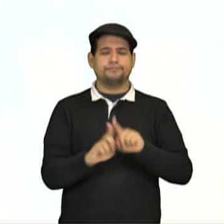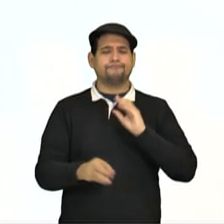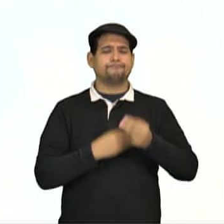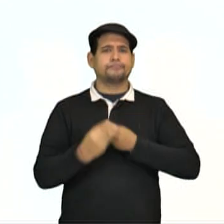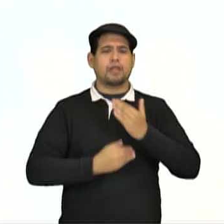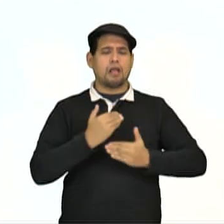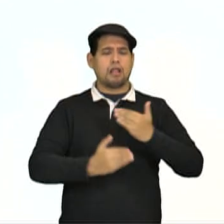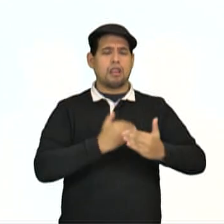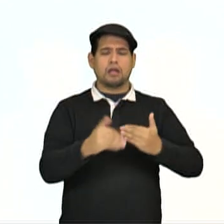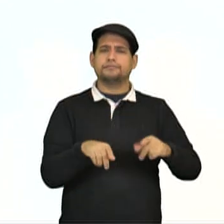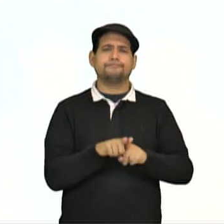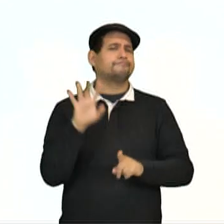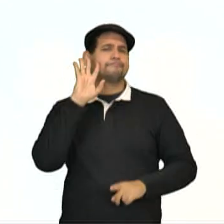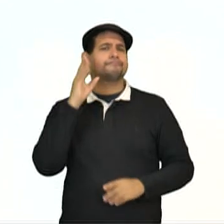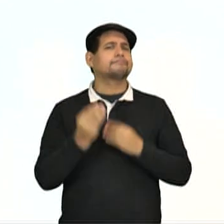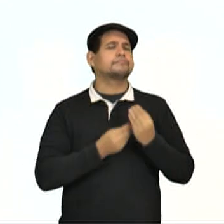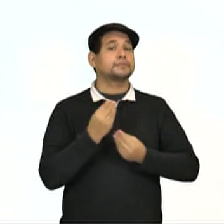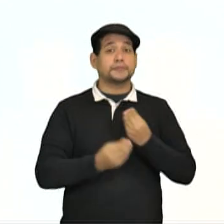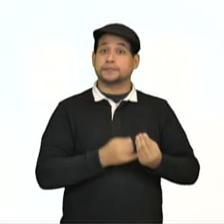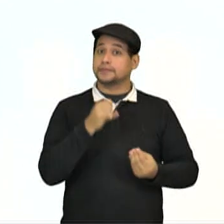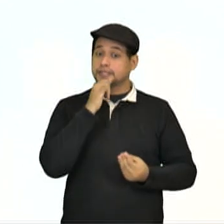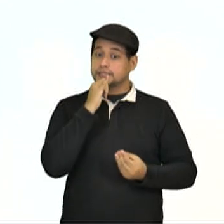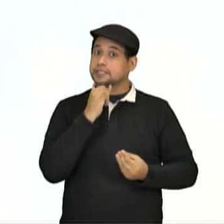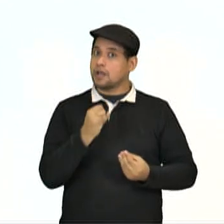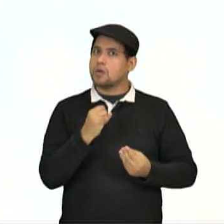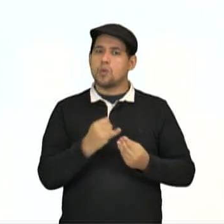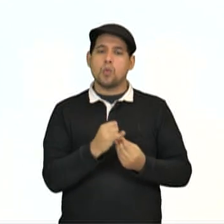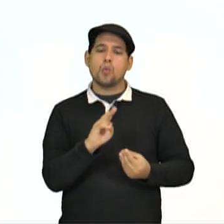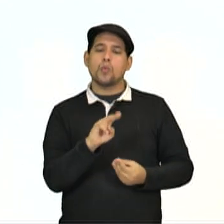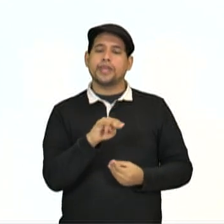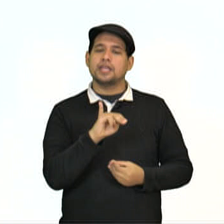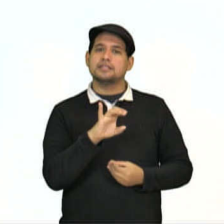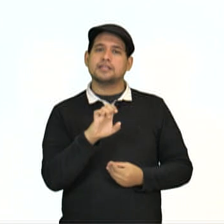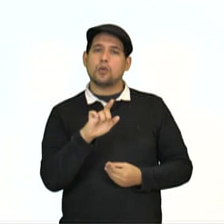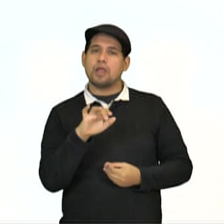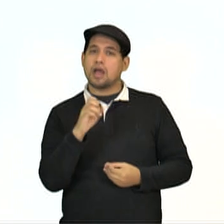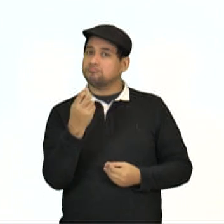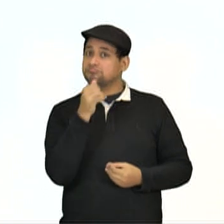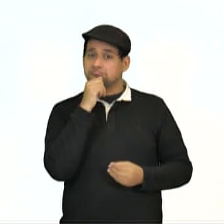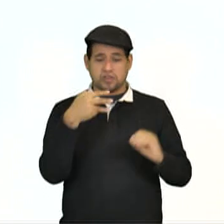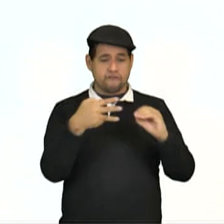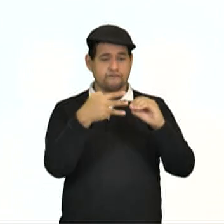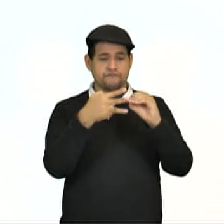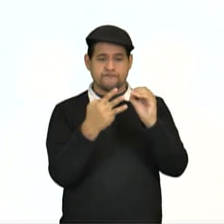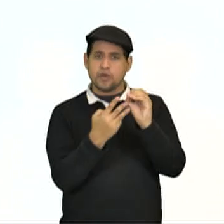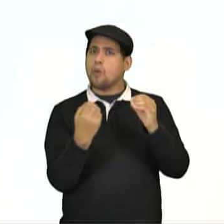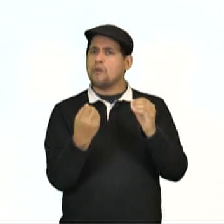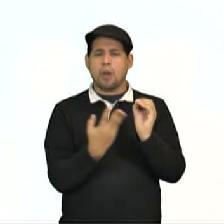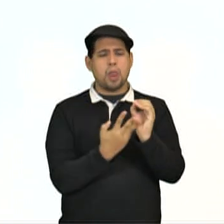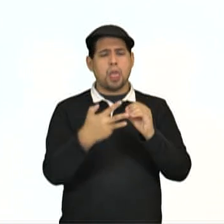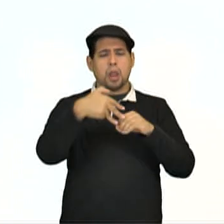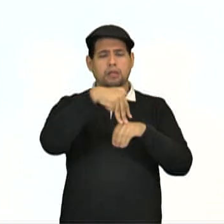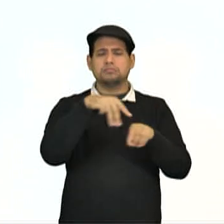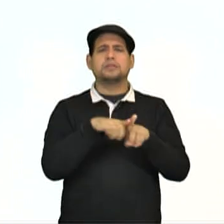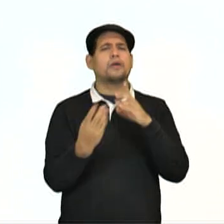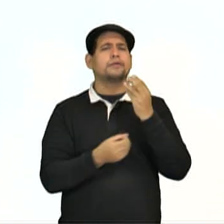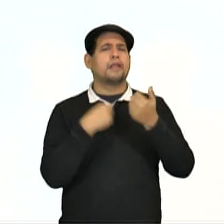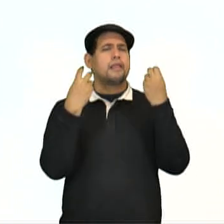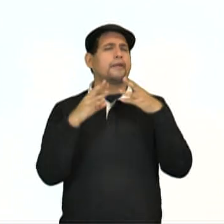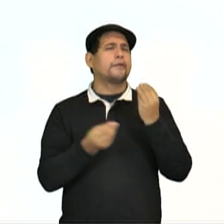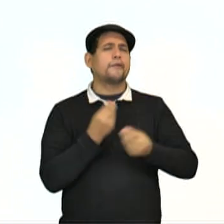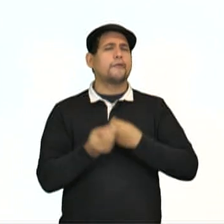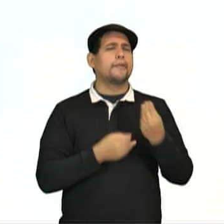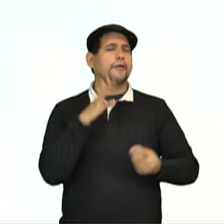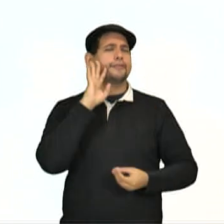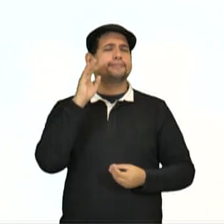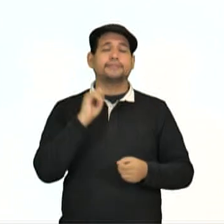processo de regeneração pode ocorrer tanto em organismos unicelulares como pluricelulares. Explique como que ocorre